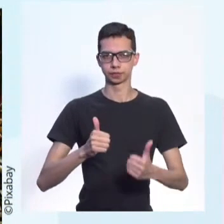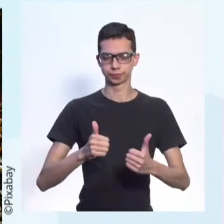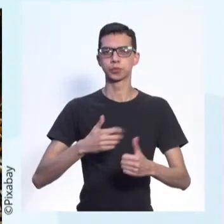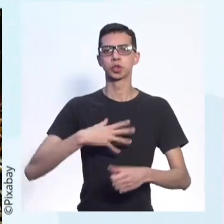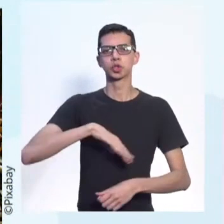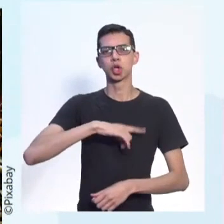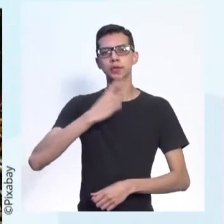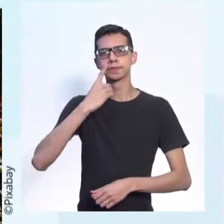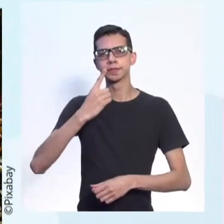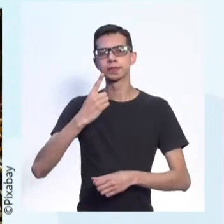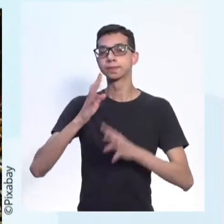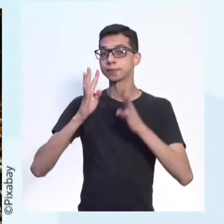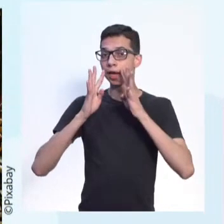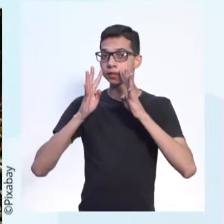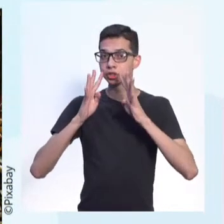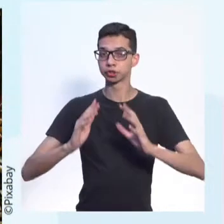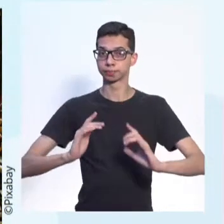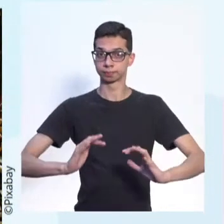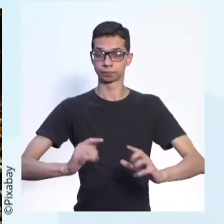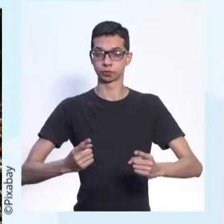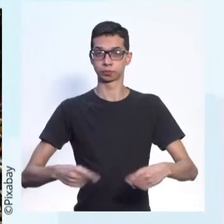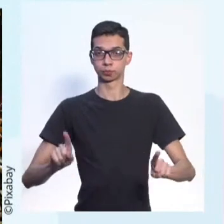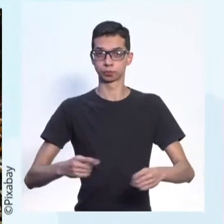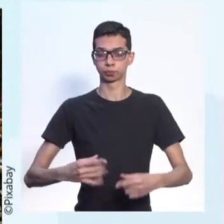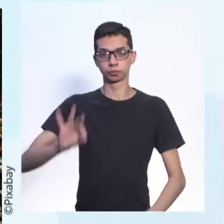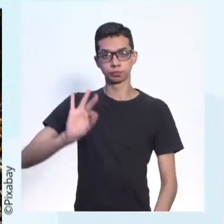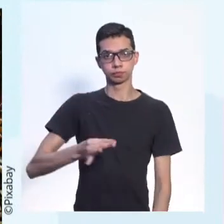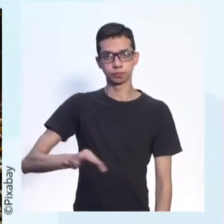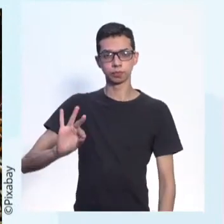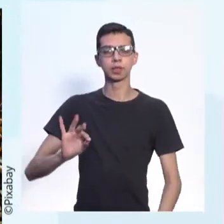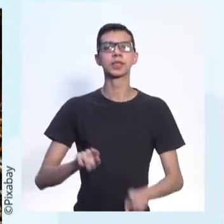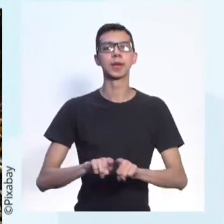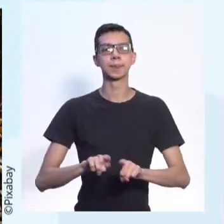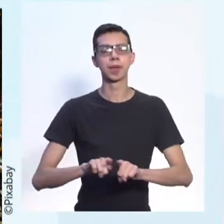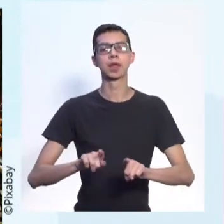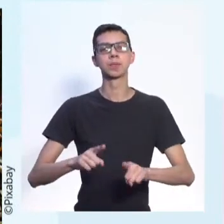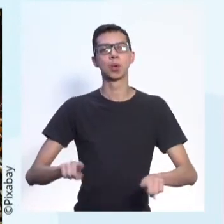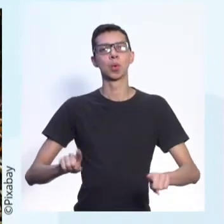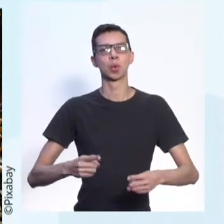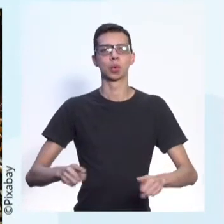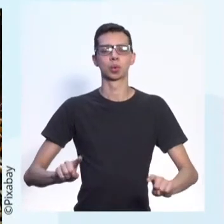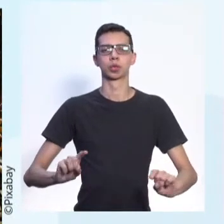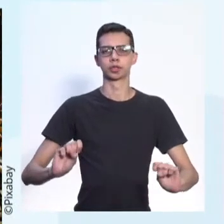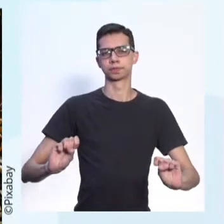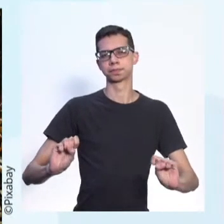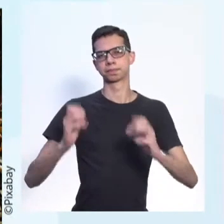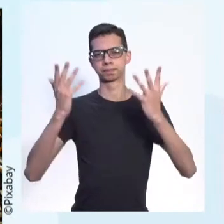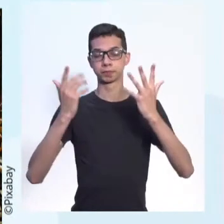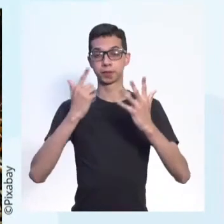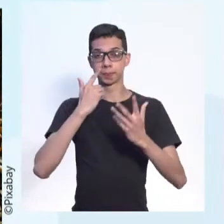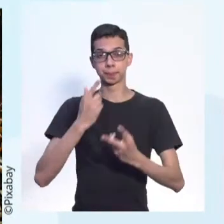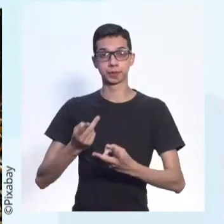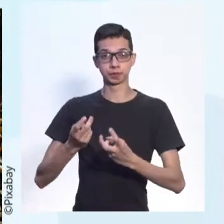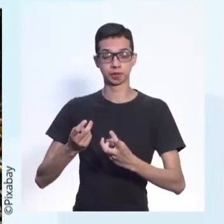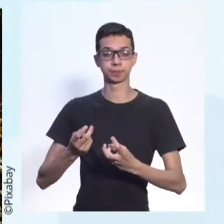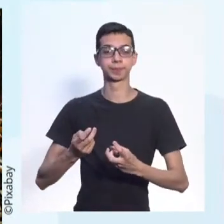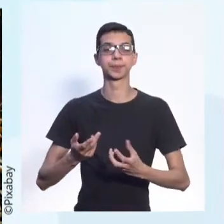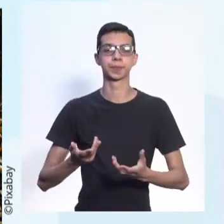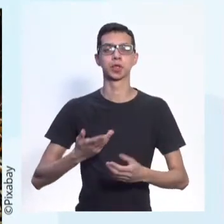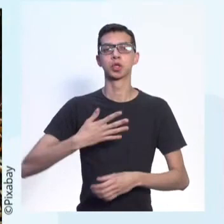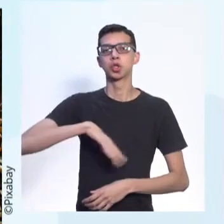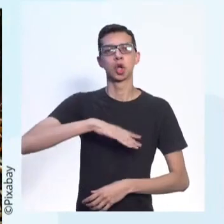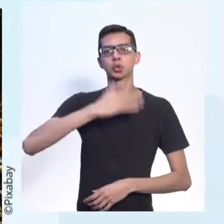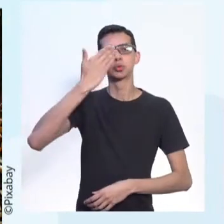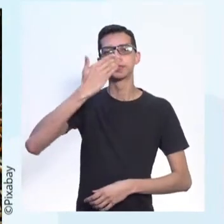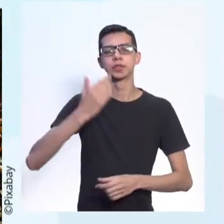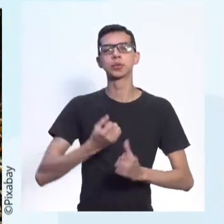um show musical, um festival de música, na grande maioria das vezes não percebemos a enorme quantidade de profissionais necessários para a produção, seja no palco, seja